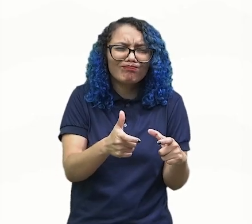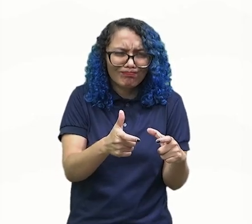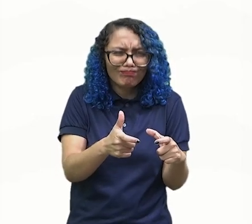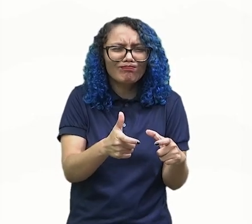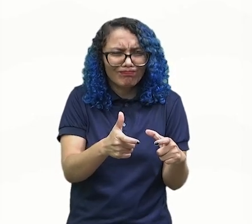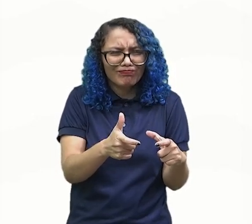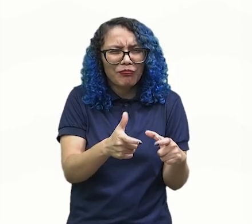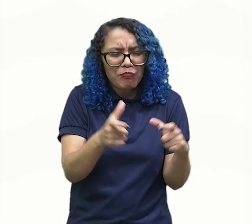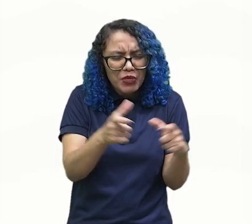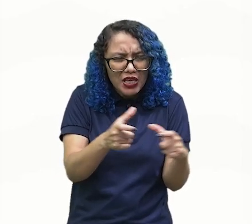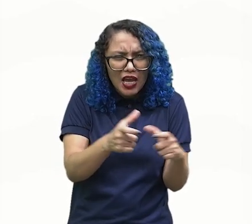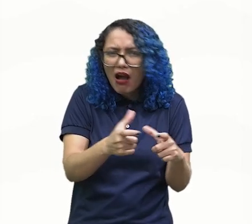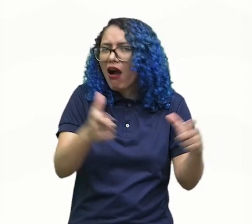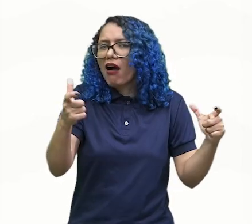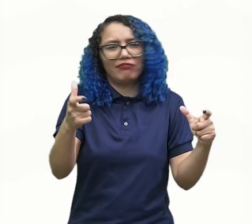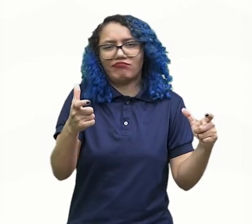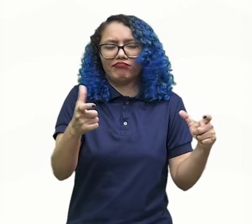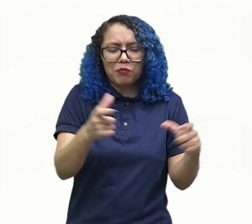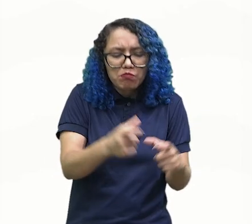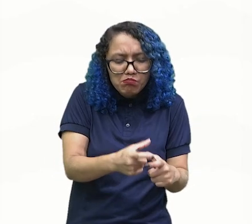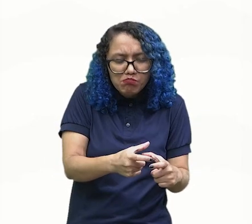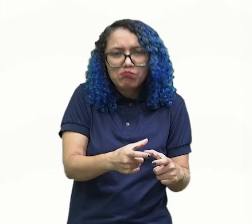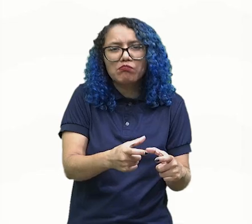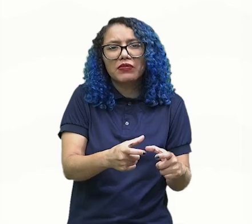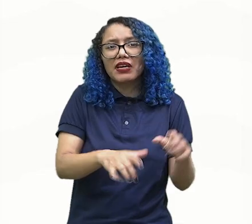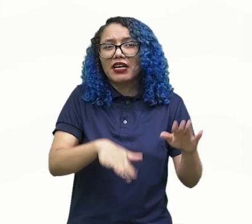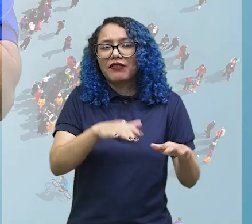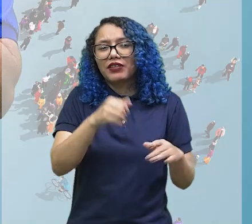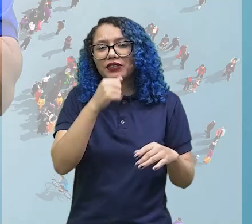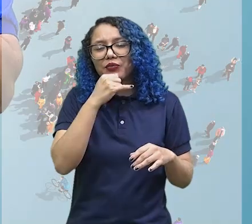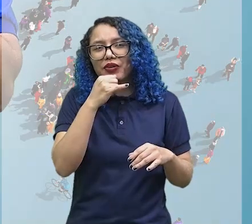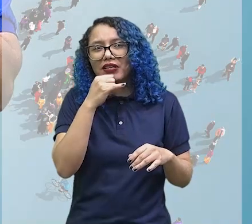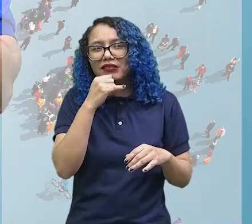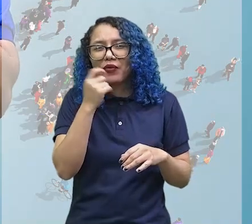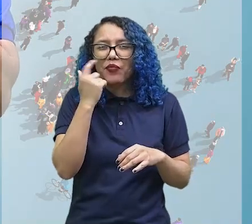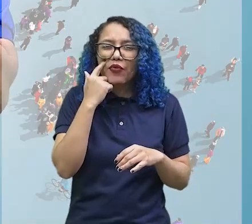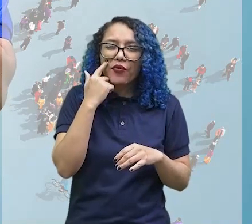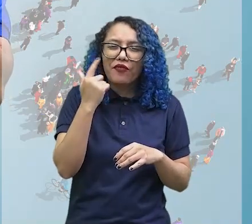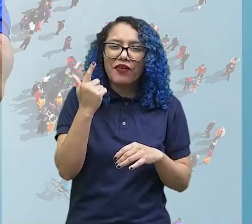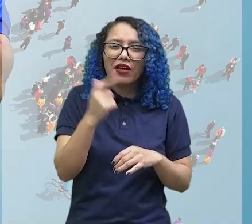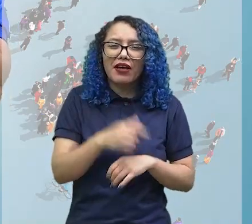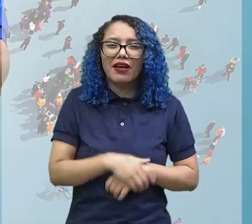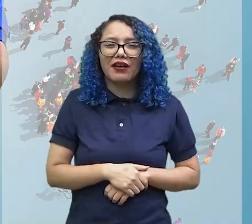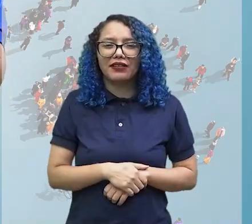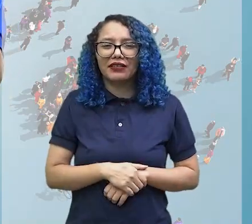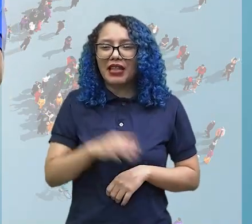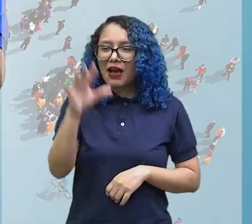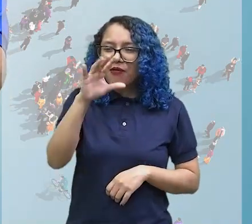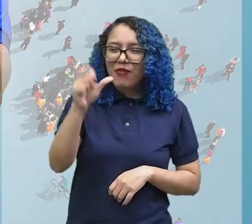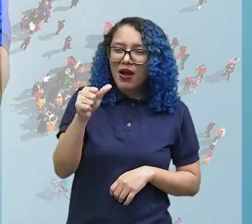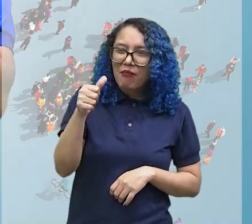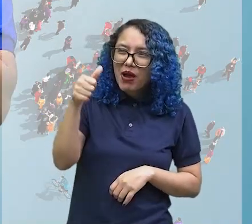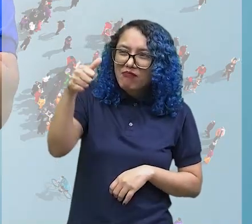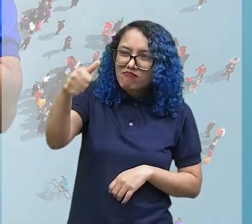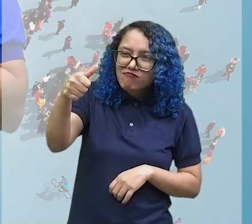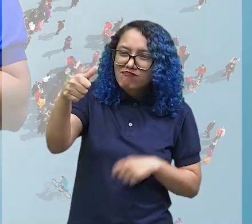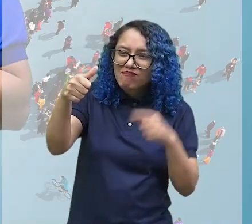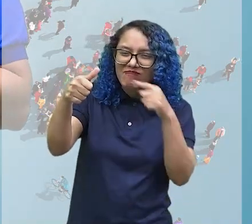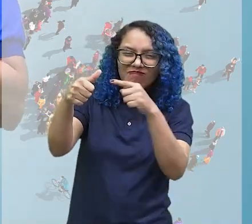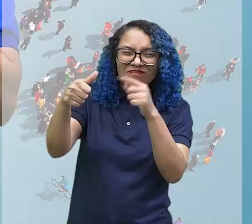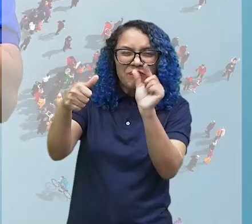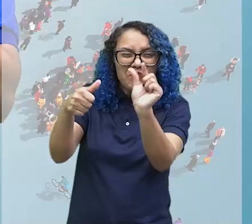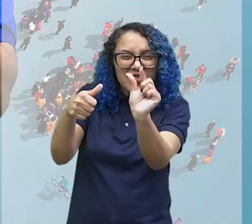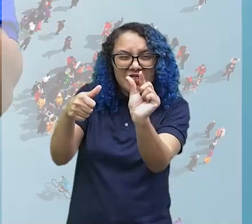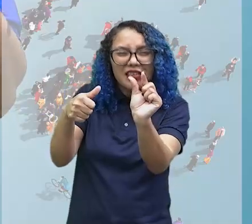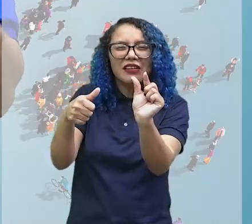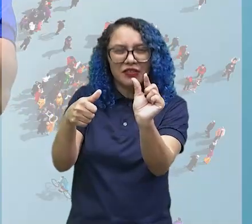realmente muito pequenos. Às vezes, se a gente pegar ali um dedinho, um mindinho nosso, né, não dá nem ali um pingo no